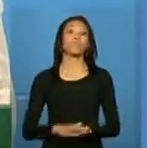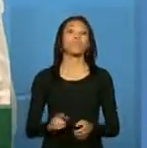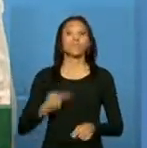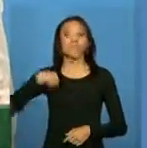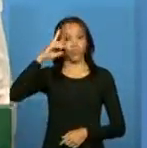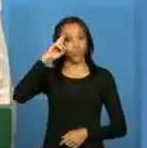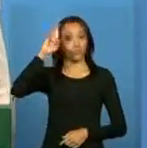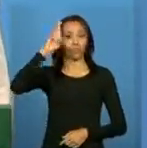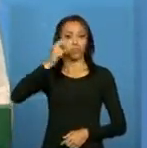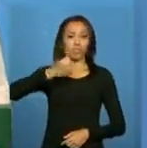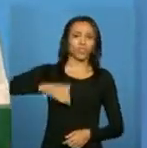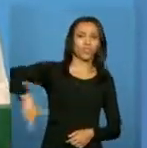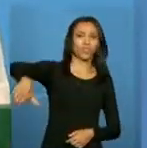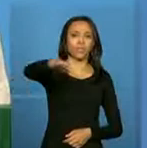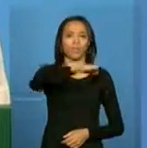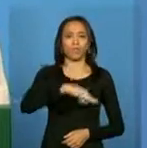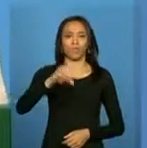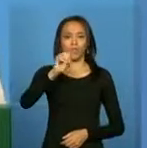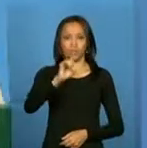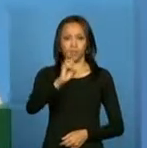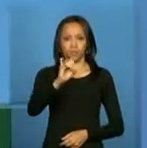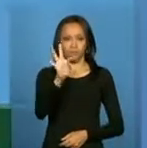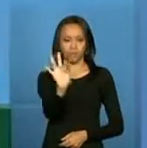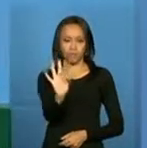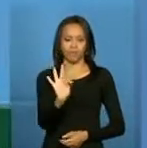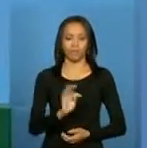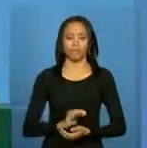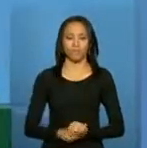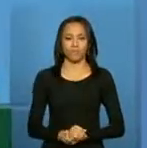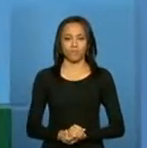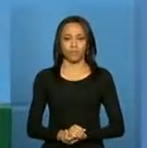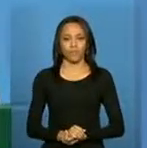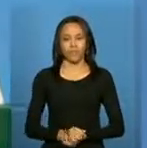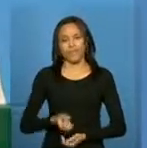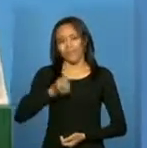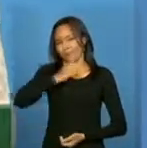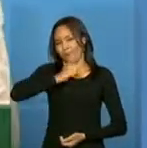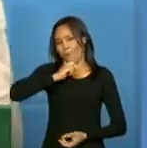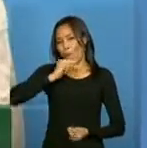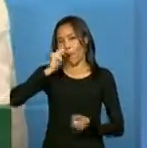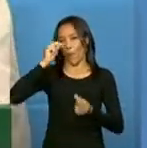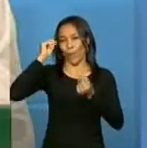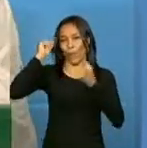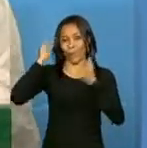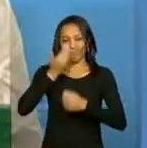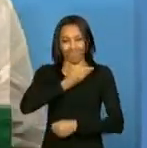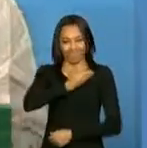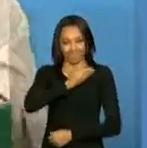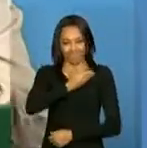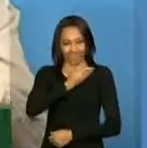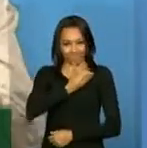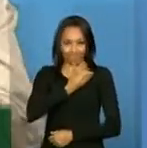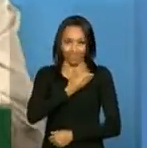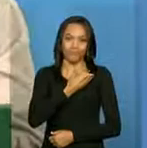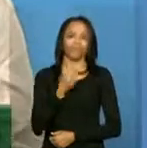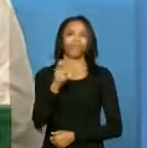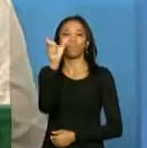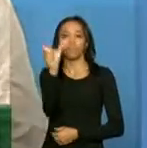diretor-geral da OIT, my very old friend, meu velho amigo Guy Ryder,